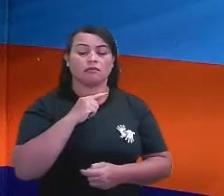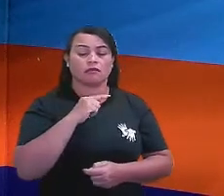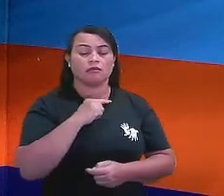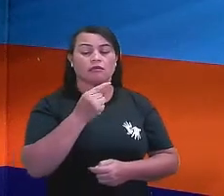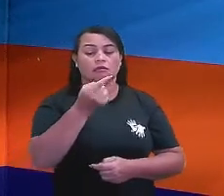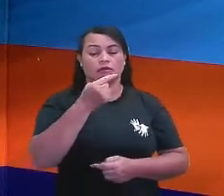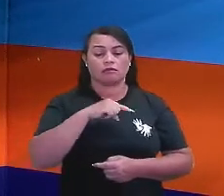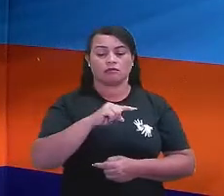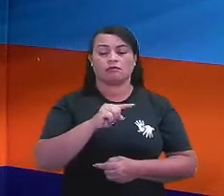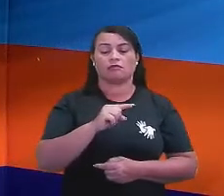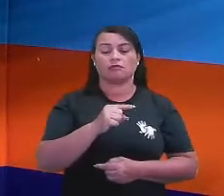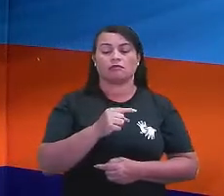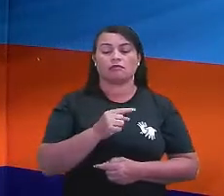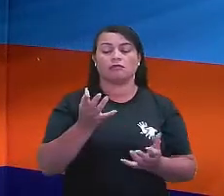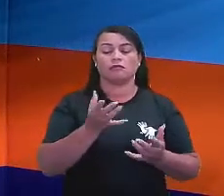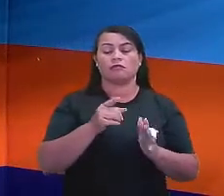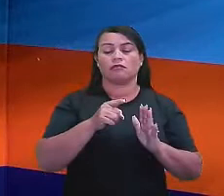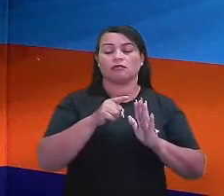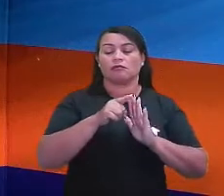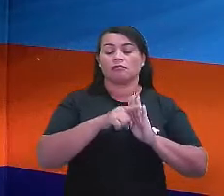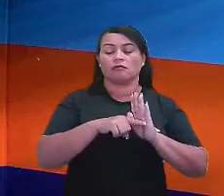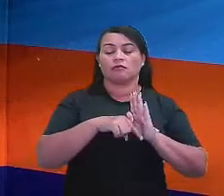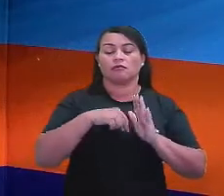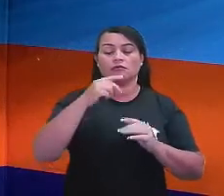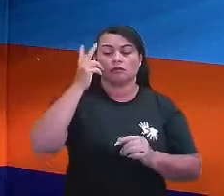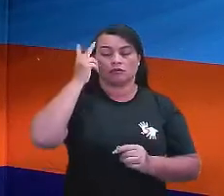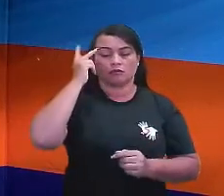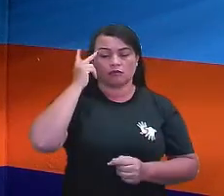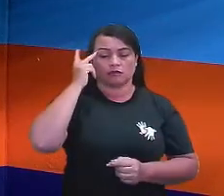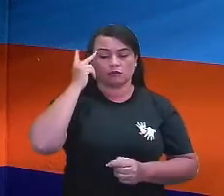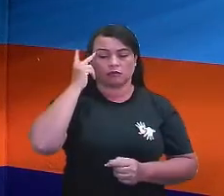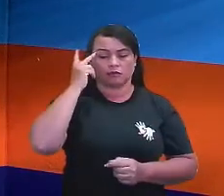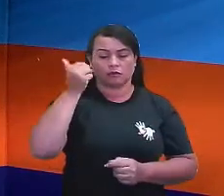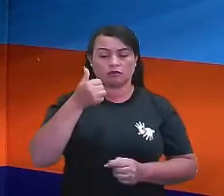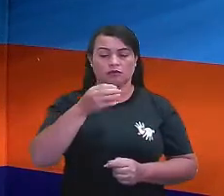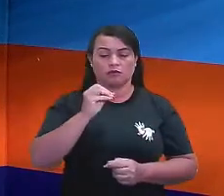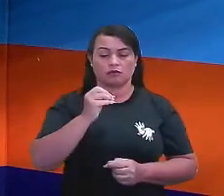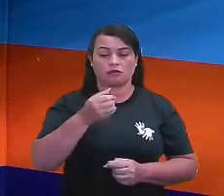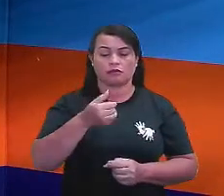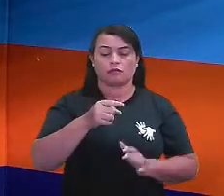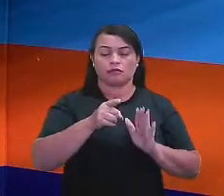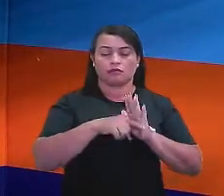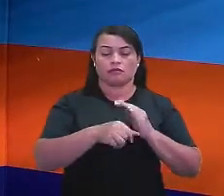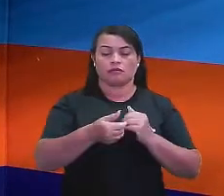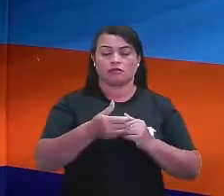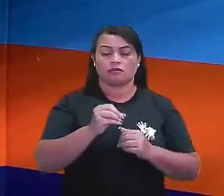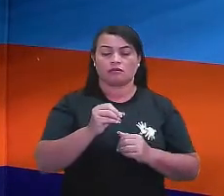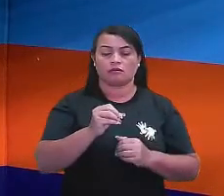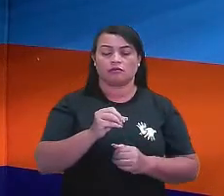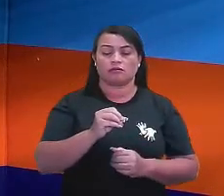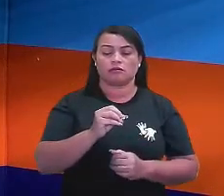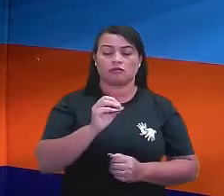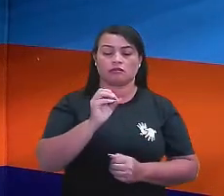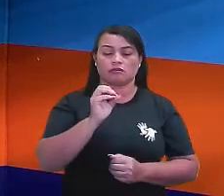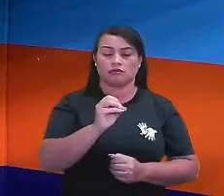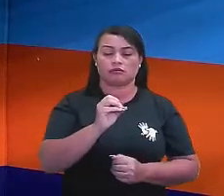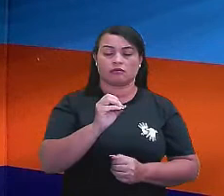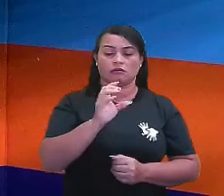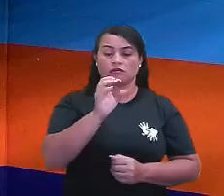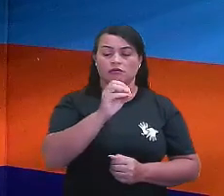ele aqui de novo. E agora, eu faço a subtração normal, que 10 menos 10 dá zero. Esse zero